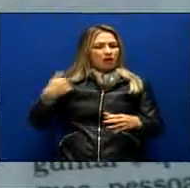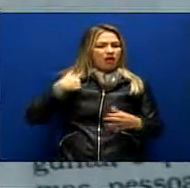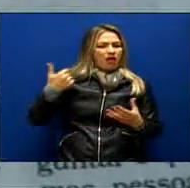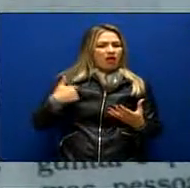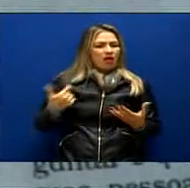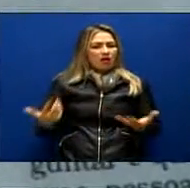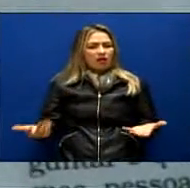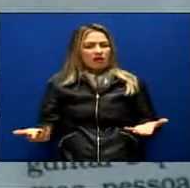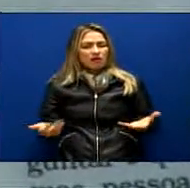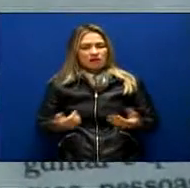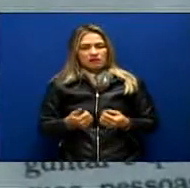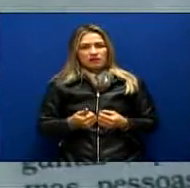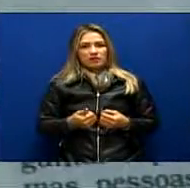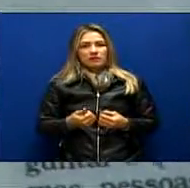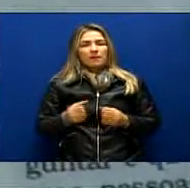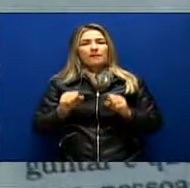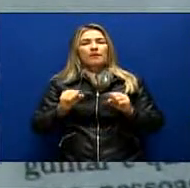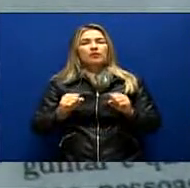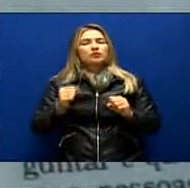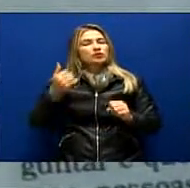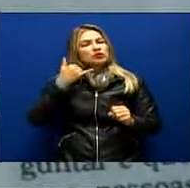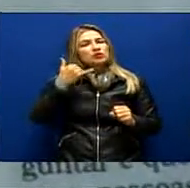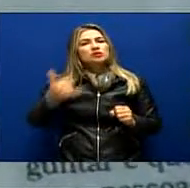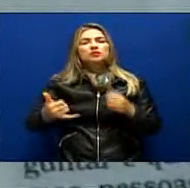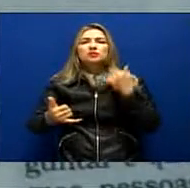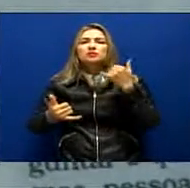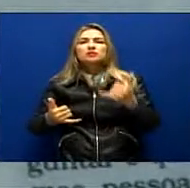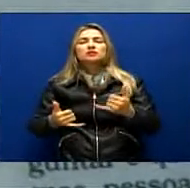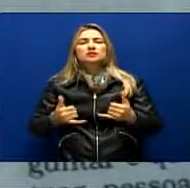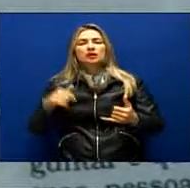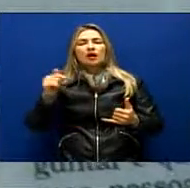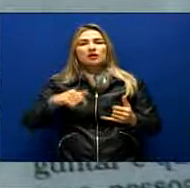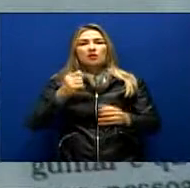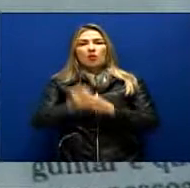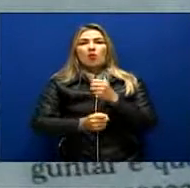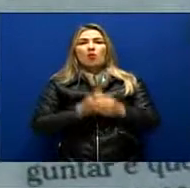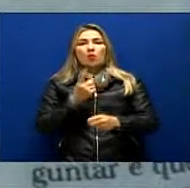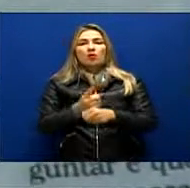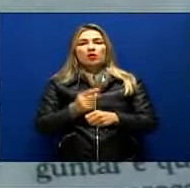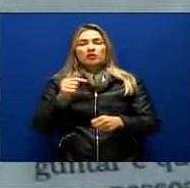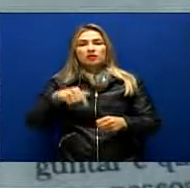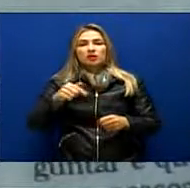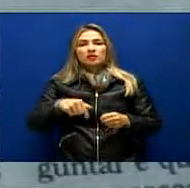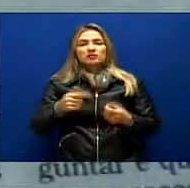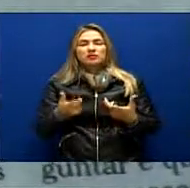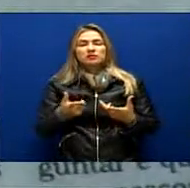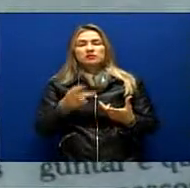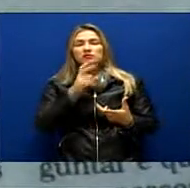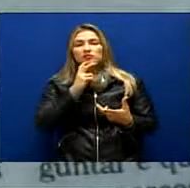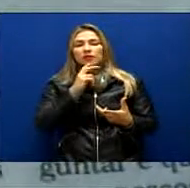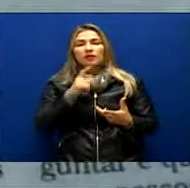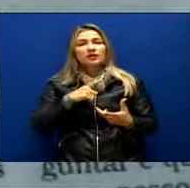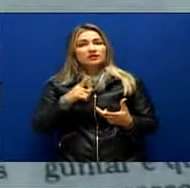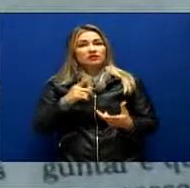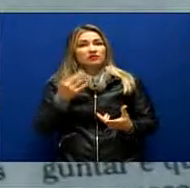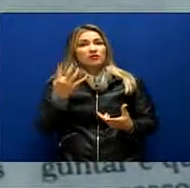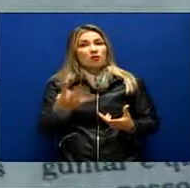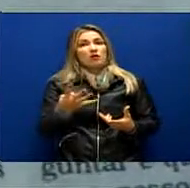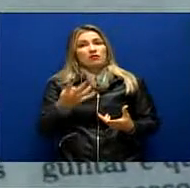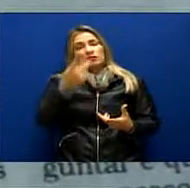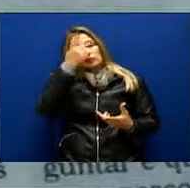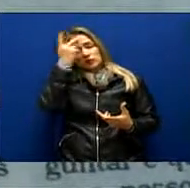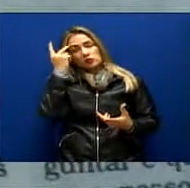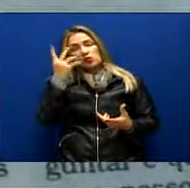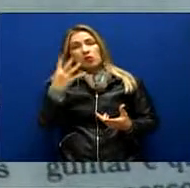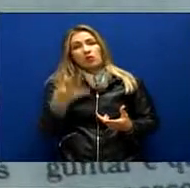ano, nossa região teve 4 casos LGBT de denúncia